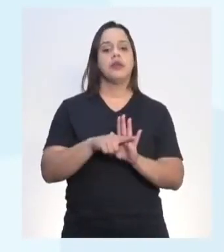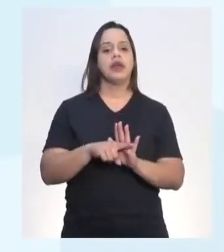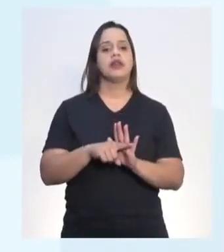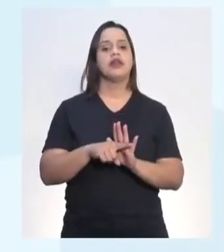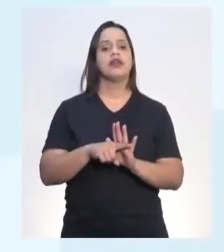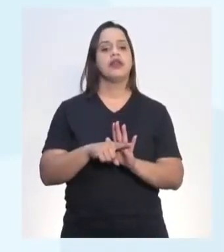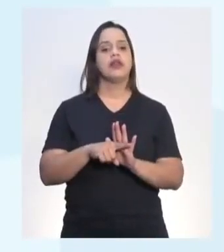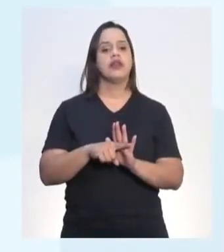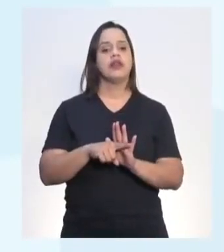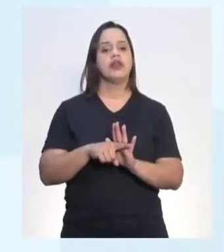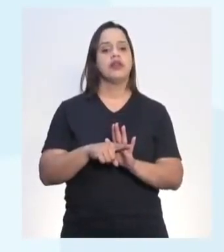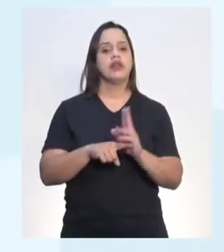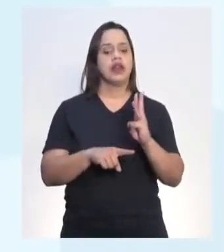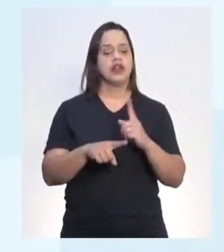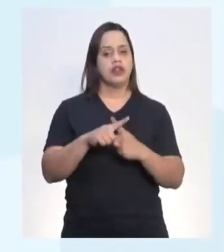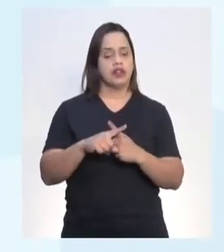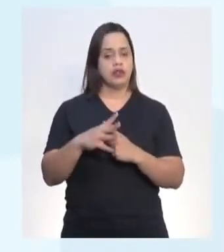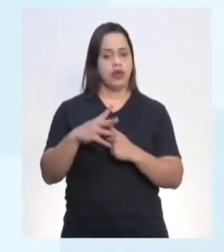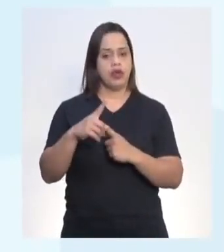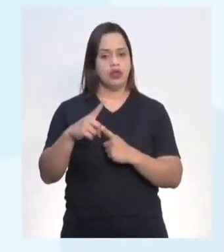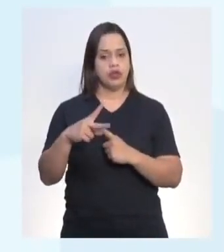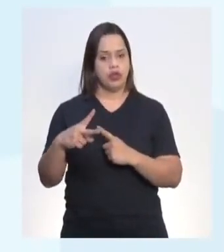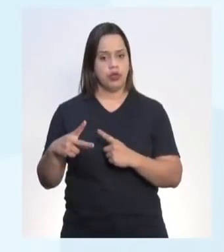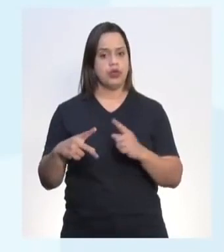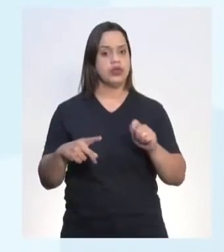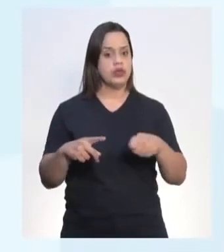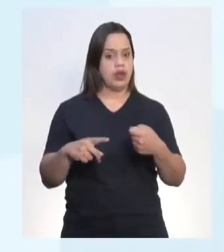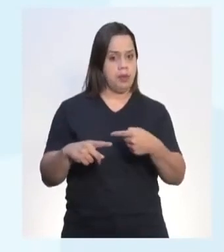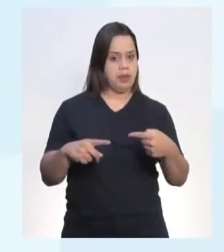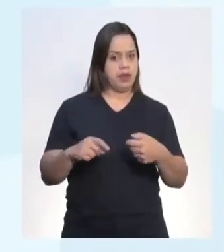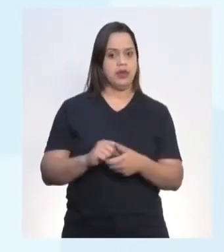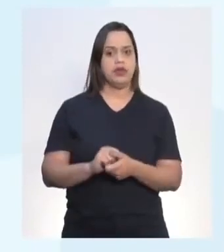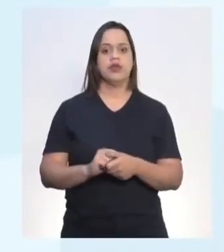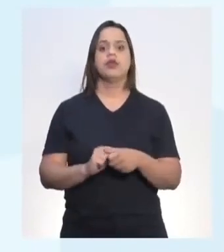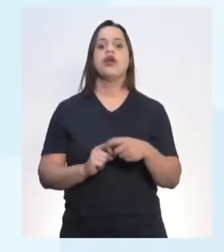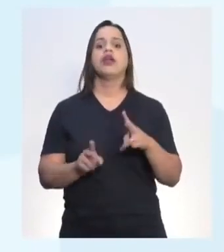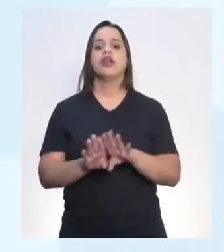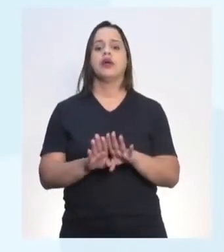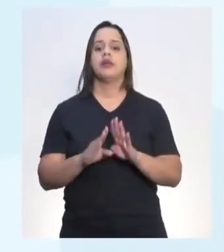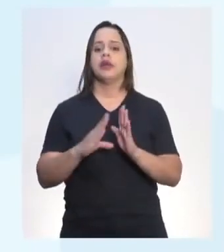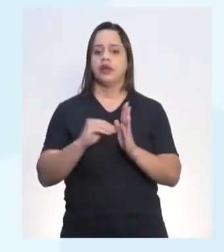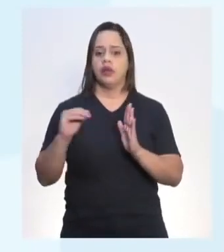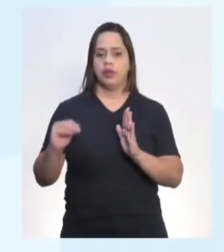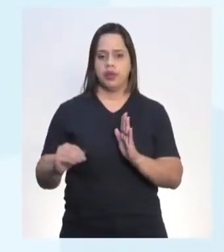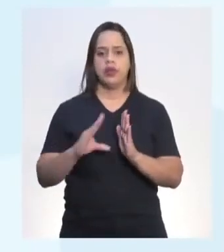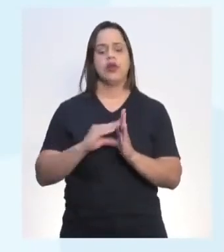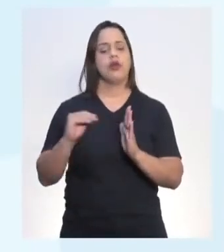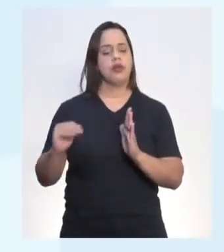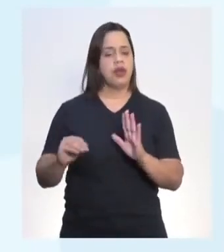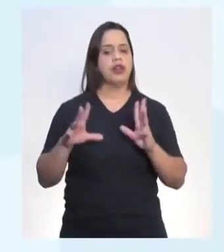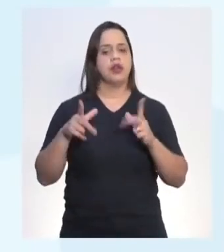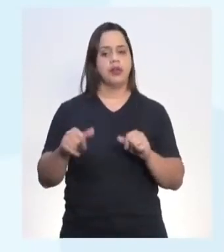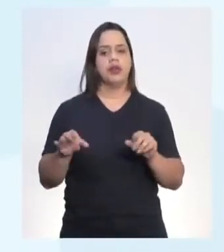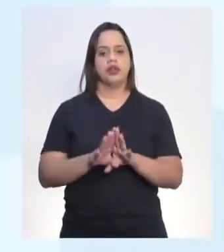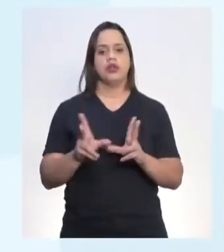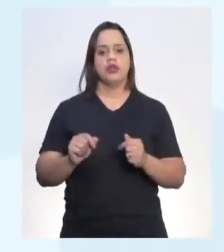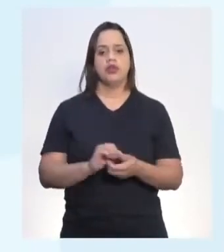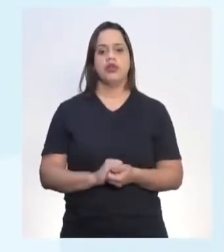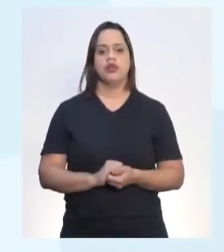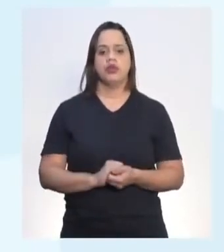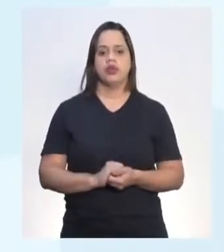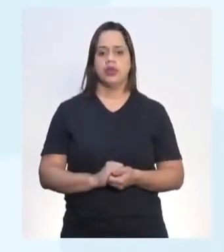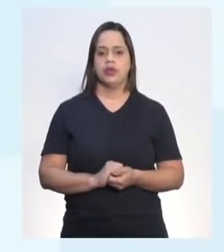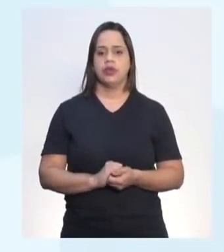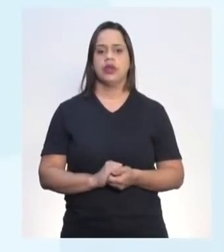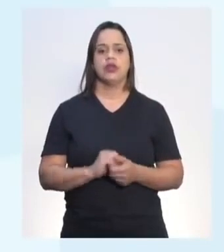vezes 4, 12. Mais 2 vezes x, 2x. Aqui já é copiar, né? 2 vezes 8, 16.